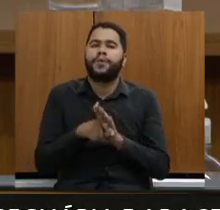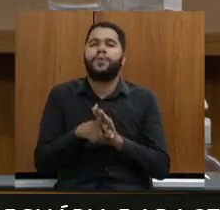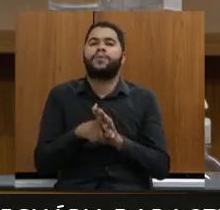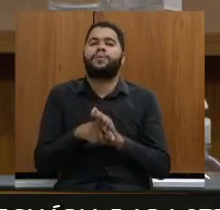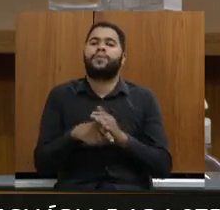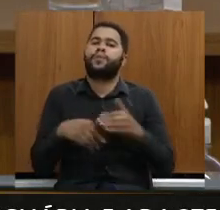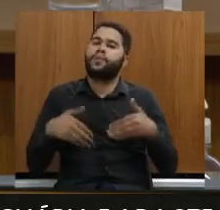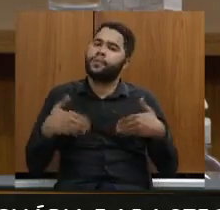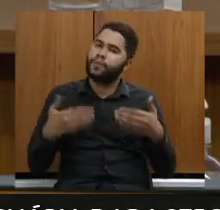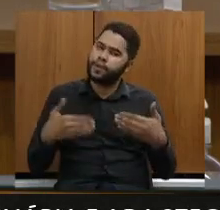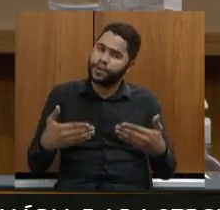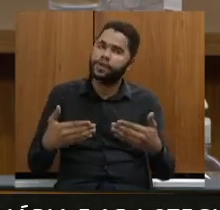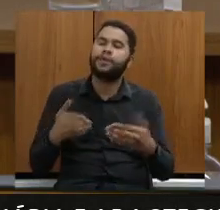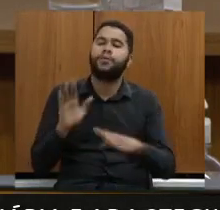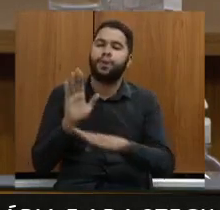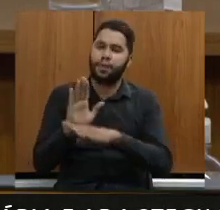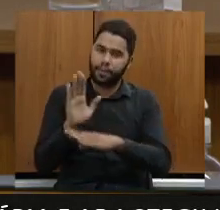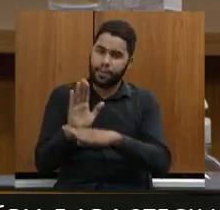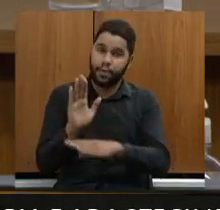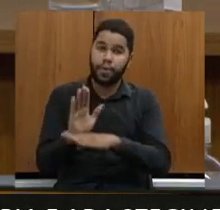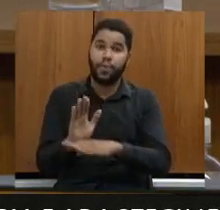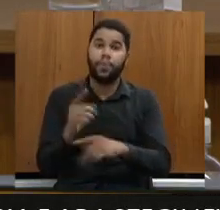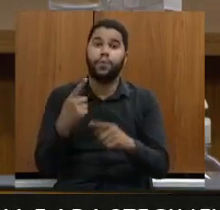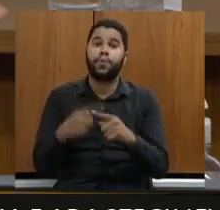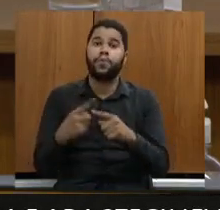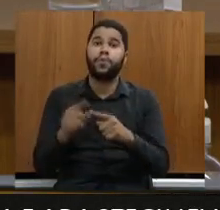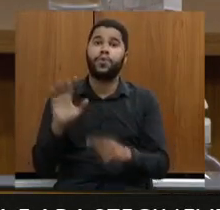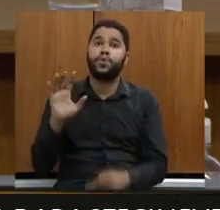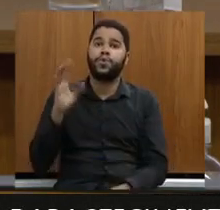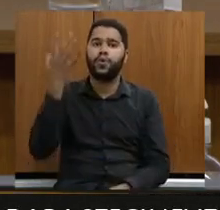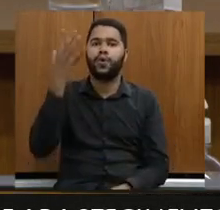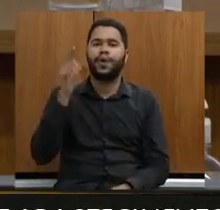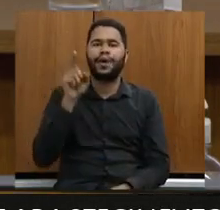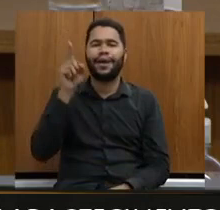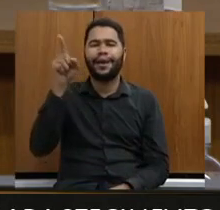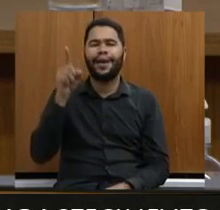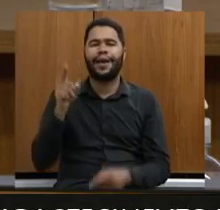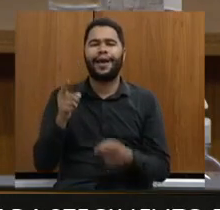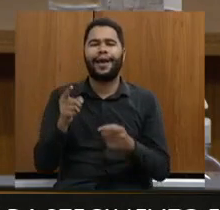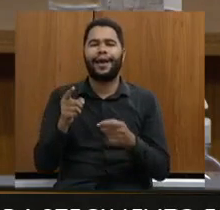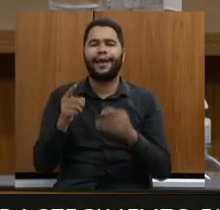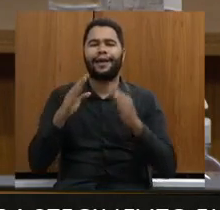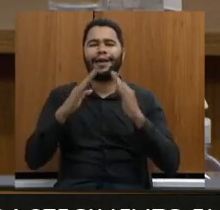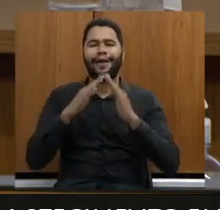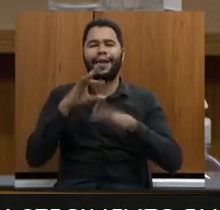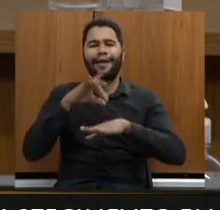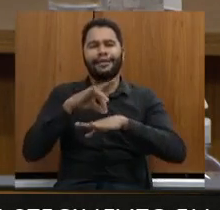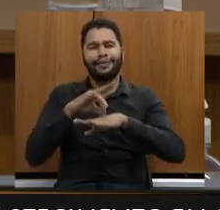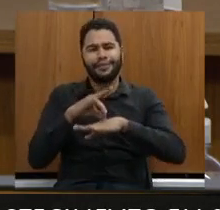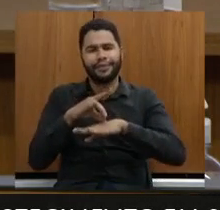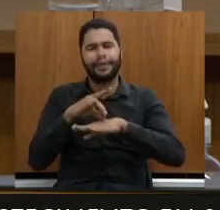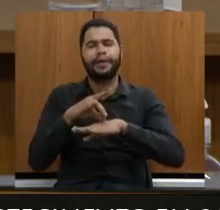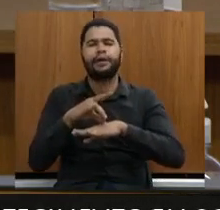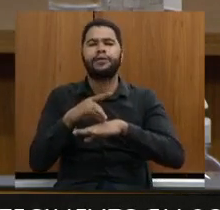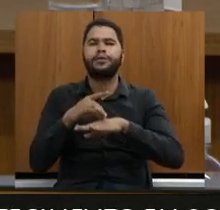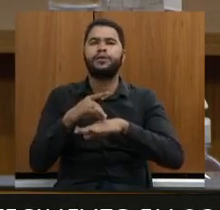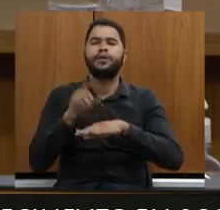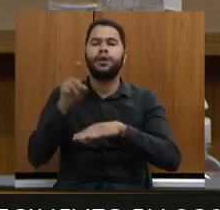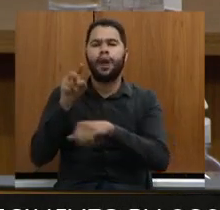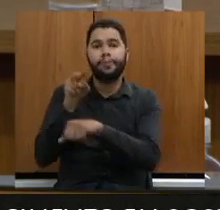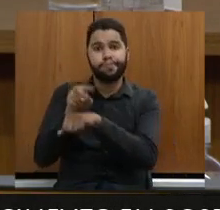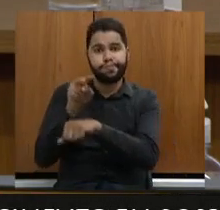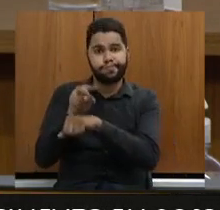Ministério e o hino apoiou Ministério porque eficaz surgiu no frigorífico se fado um frigorífico